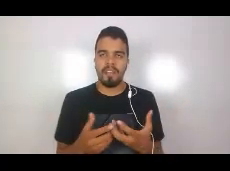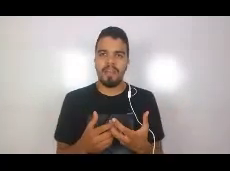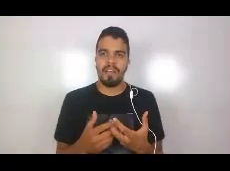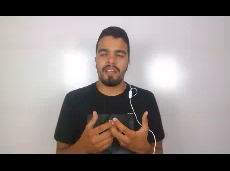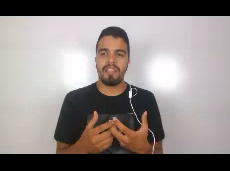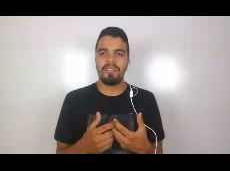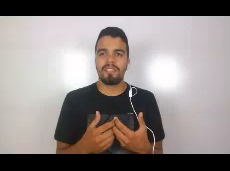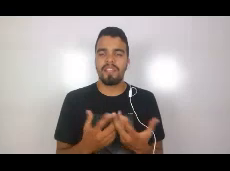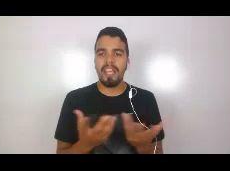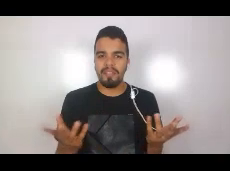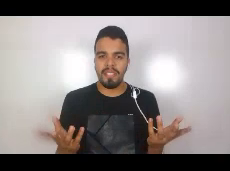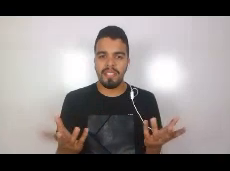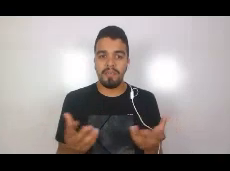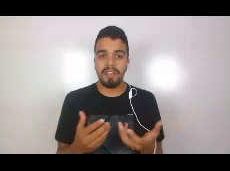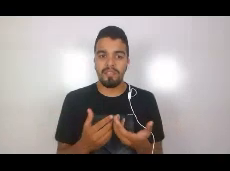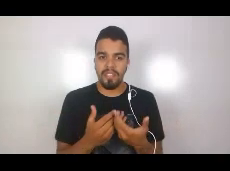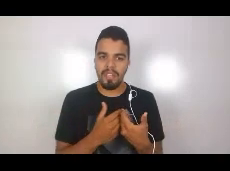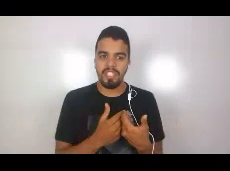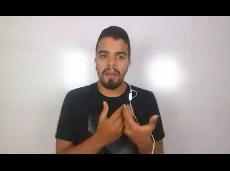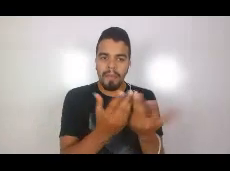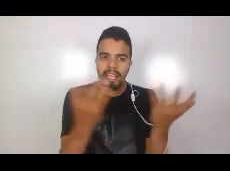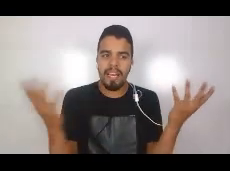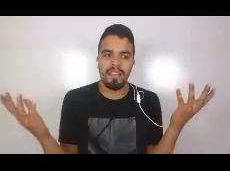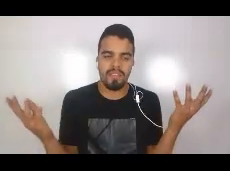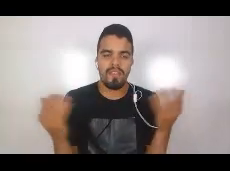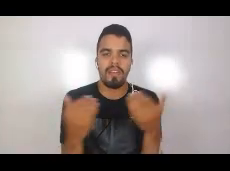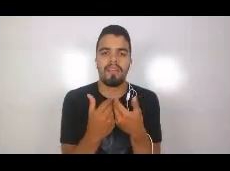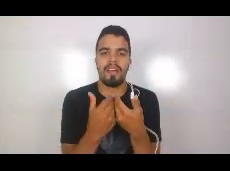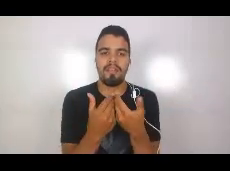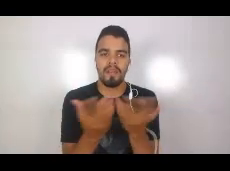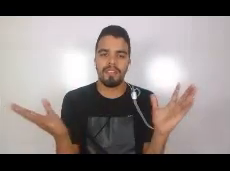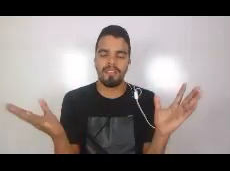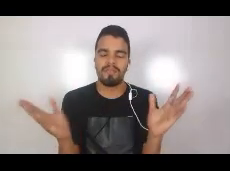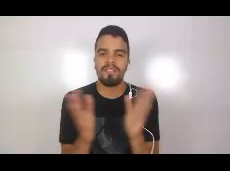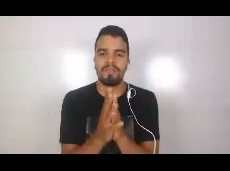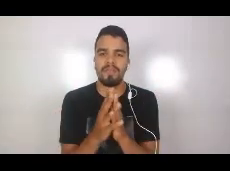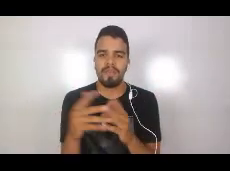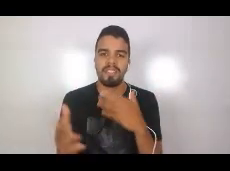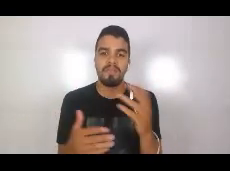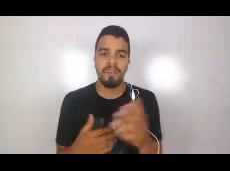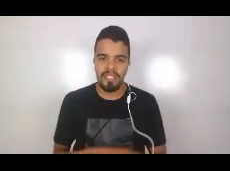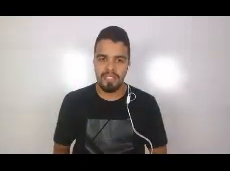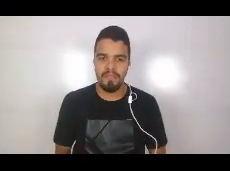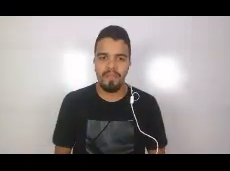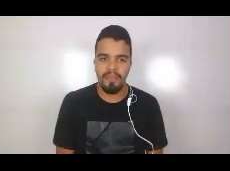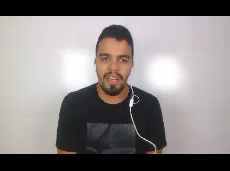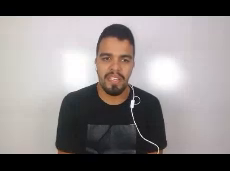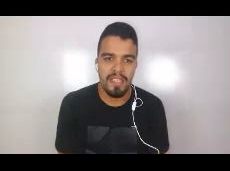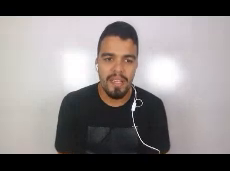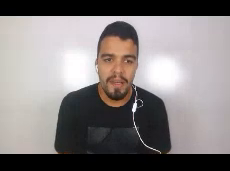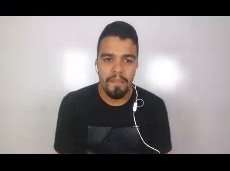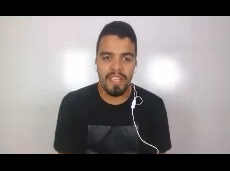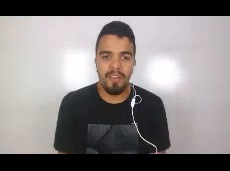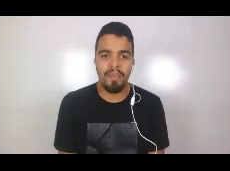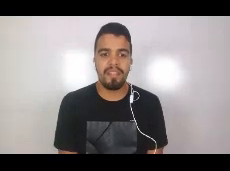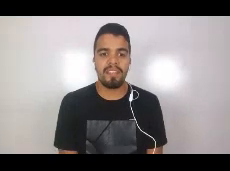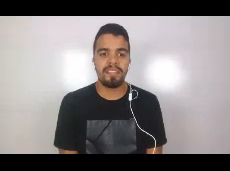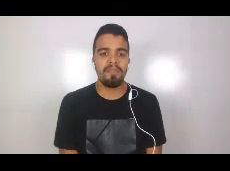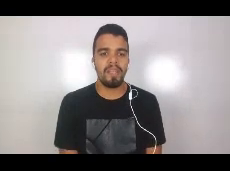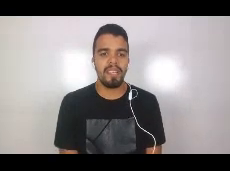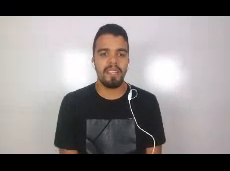objetivo que nós temos nessa disciplina é justamente ampliar nosso vocabulário para que nosso conhecimento possa se expandir um pouco mais.